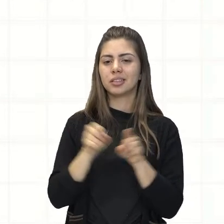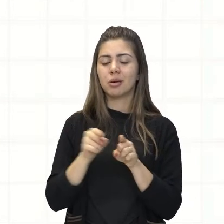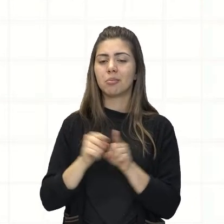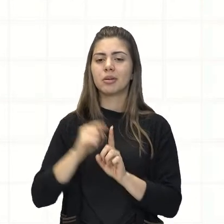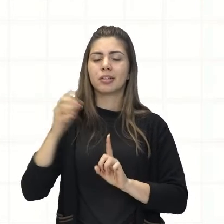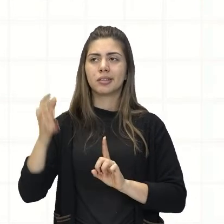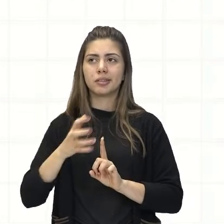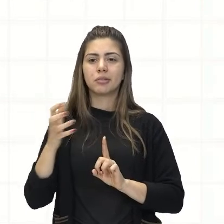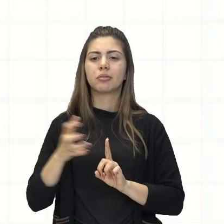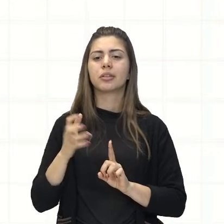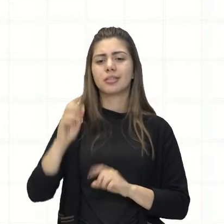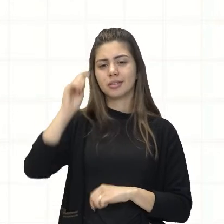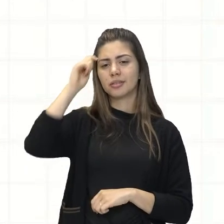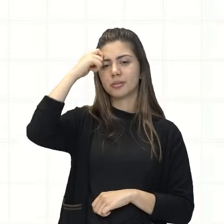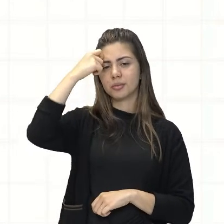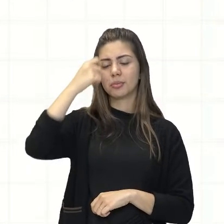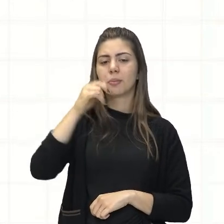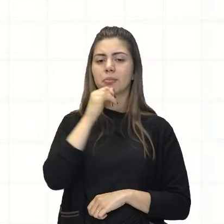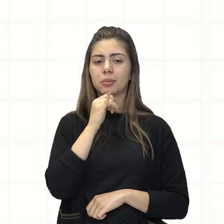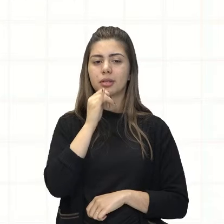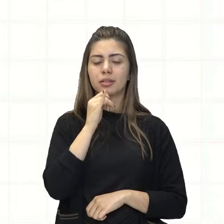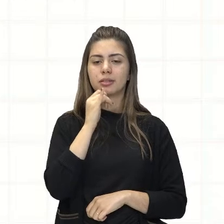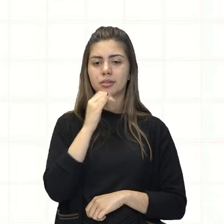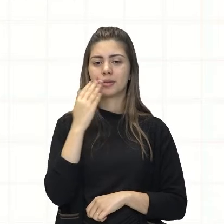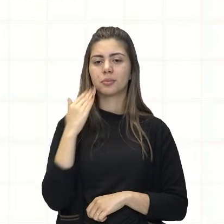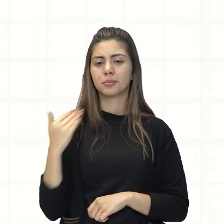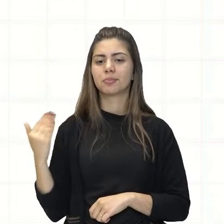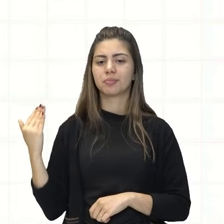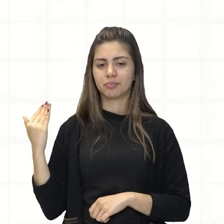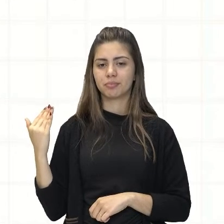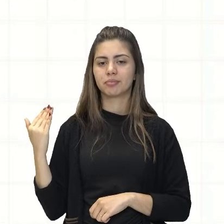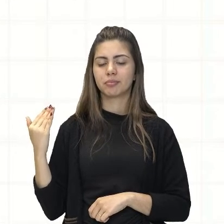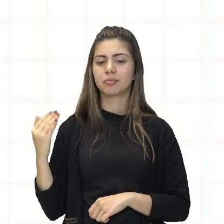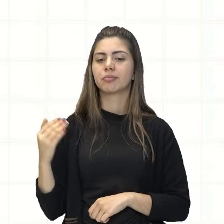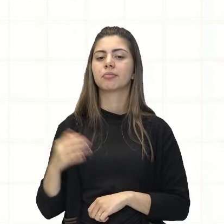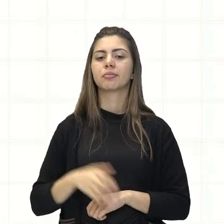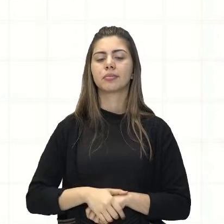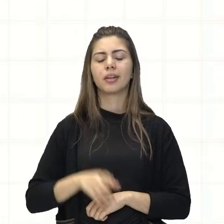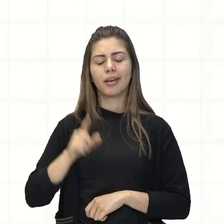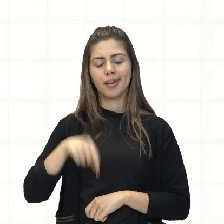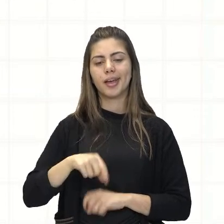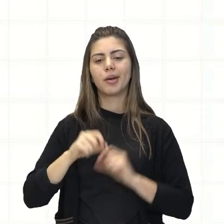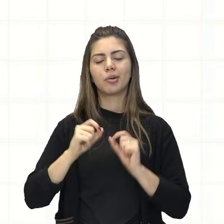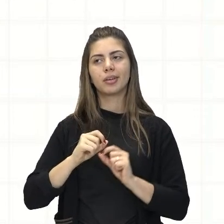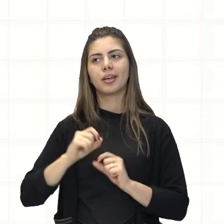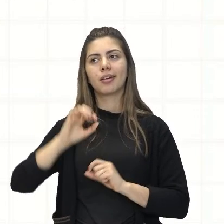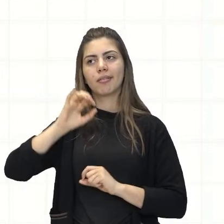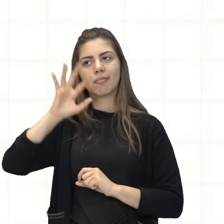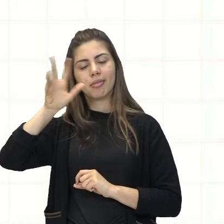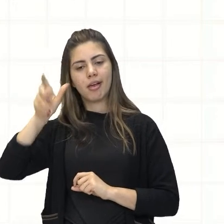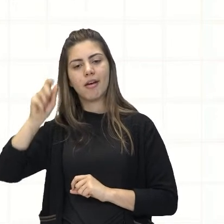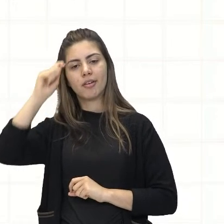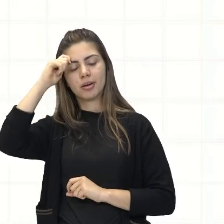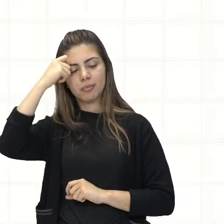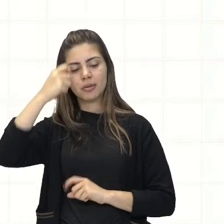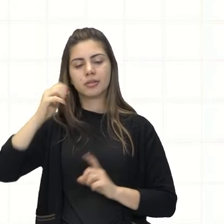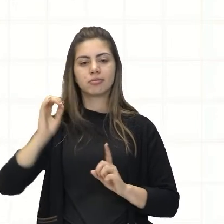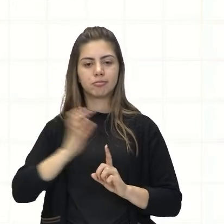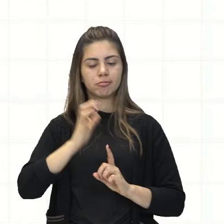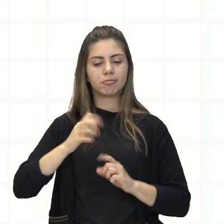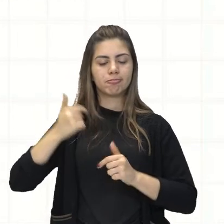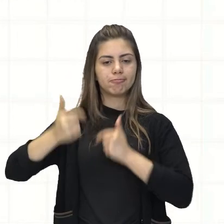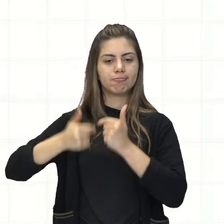flauta, marimba e o berimbau também são heranças africanas que constituem parte